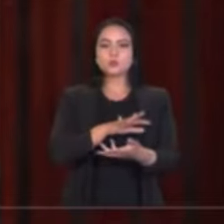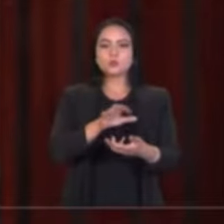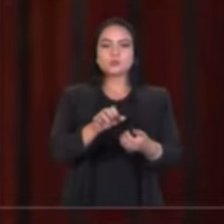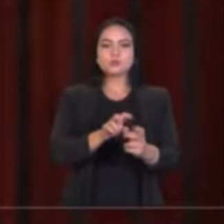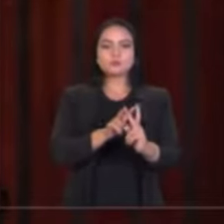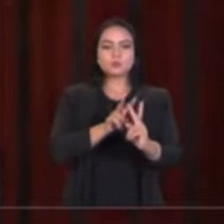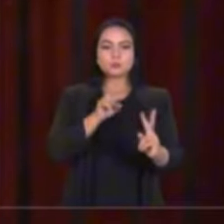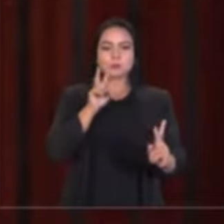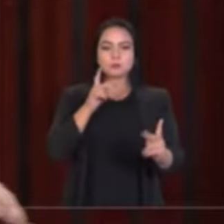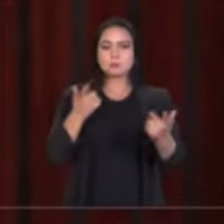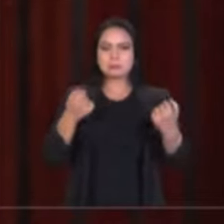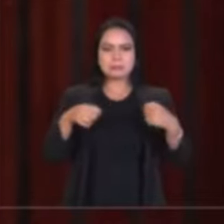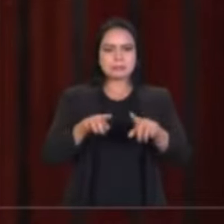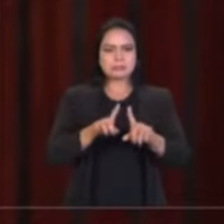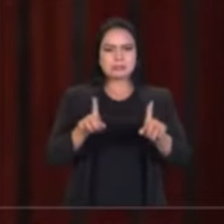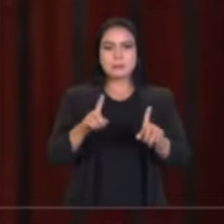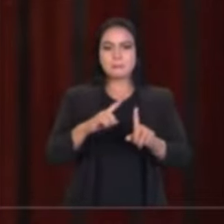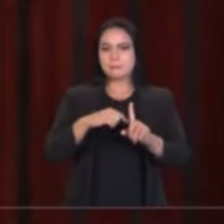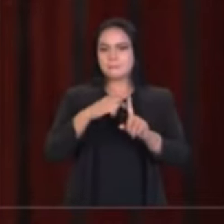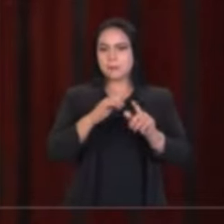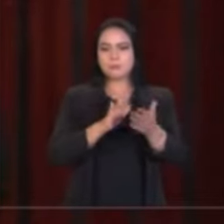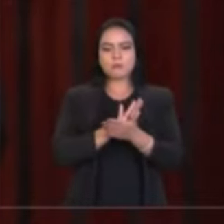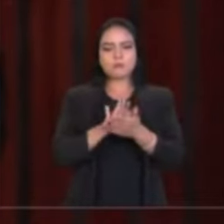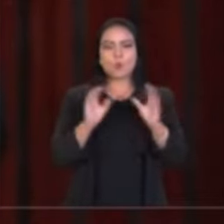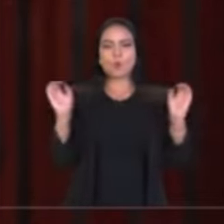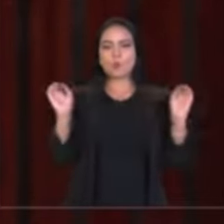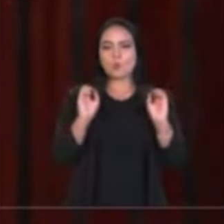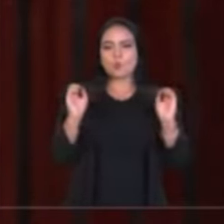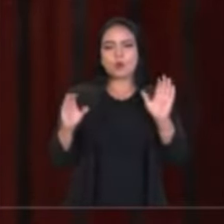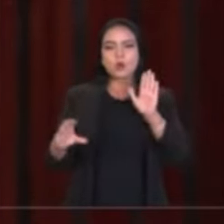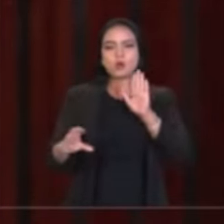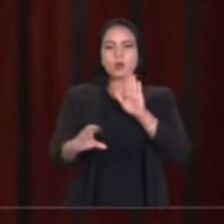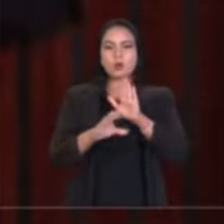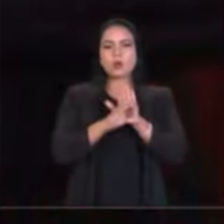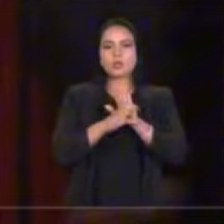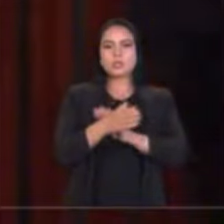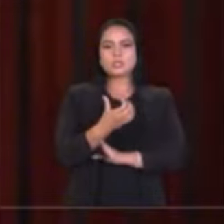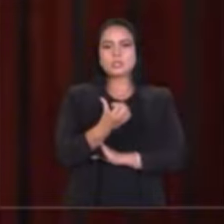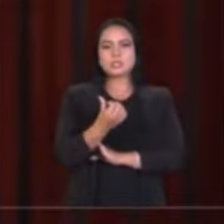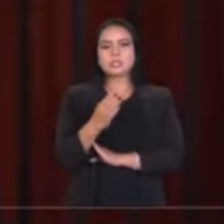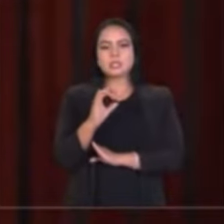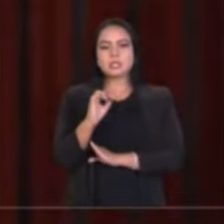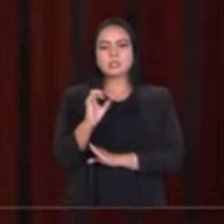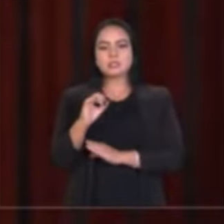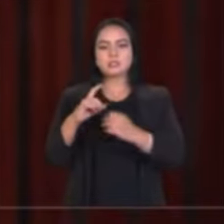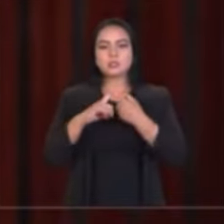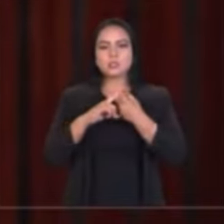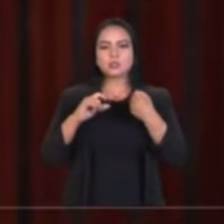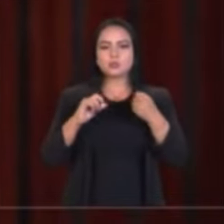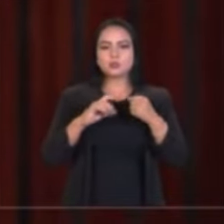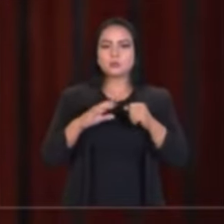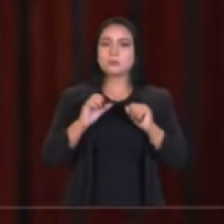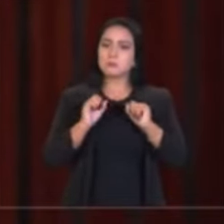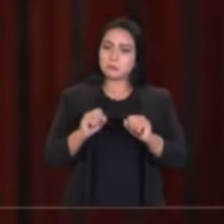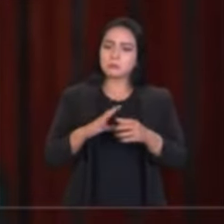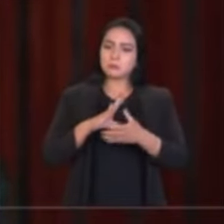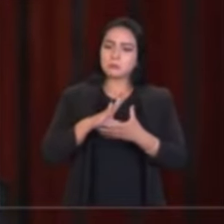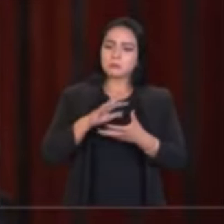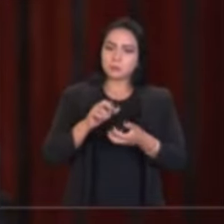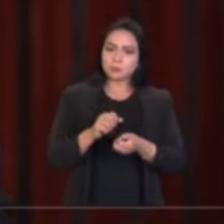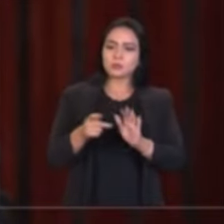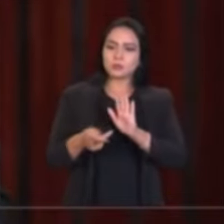virtual. Não precisa de mais nada. Não precisa fazer um código de 600 artigos. Pode no mundo real?